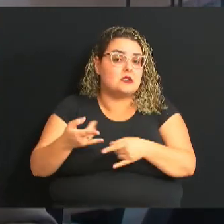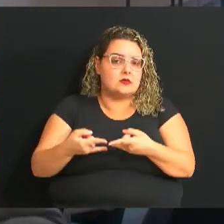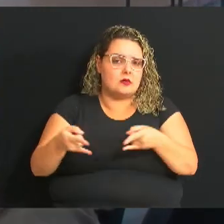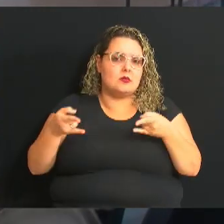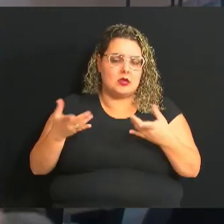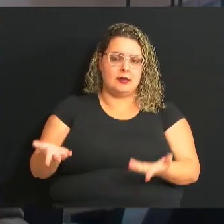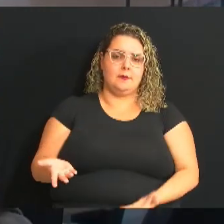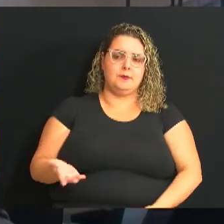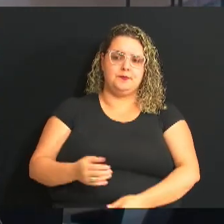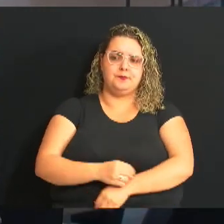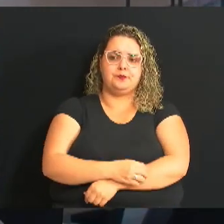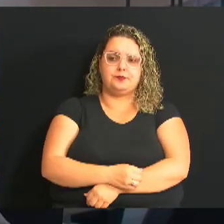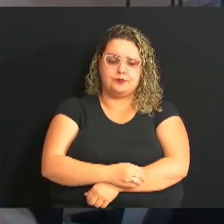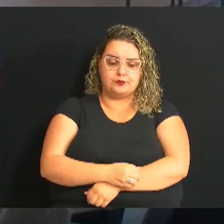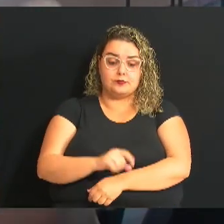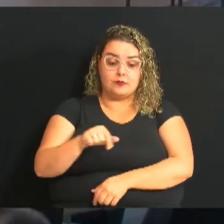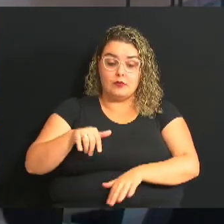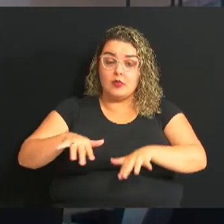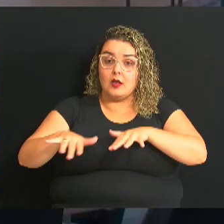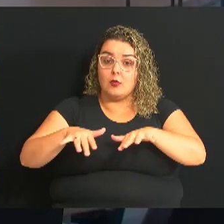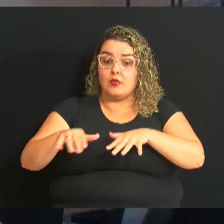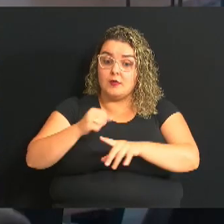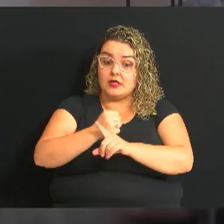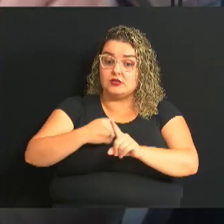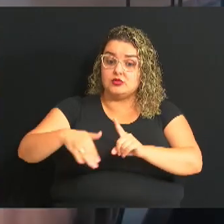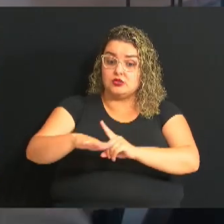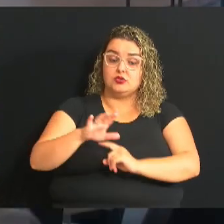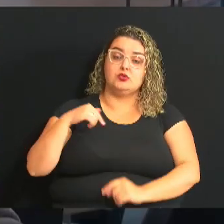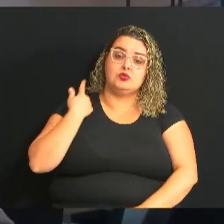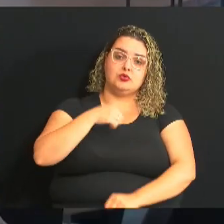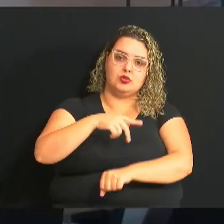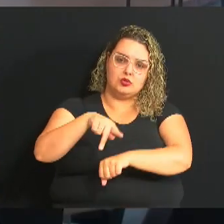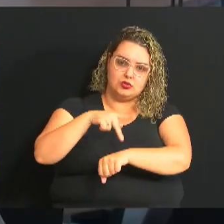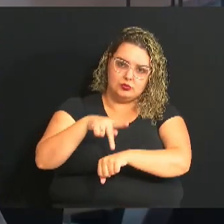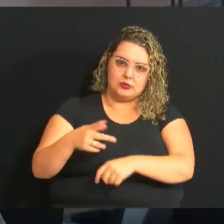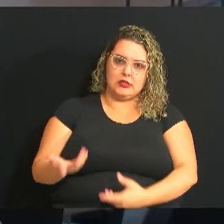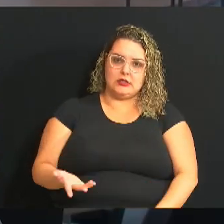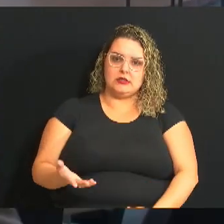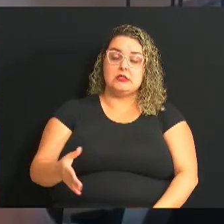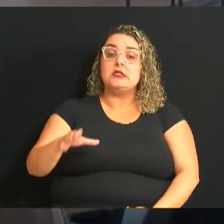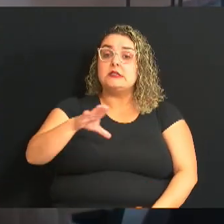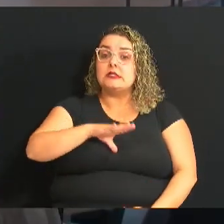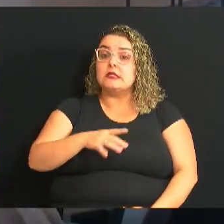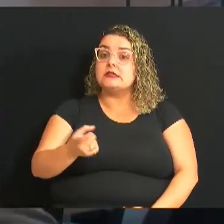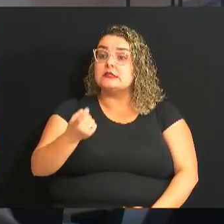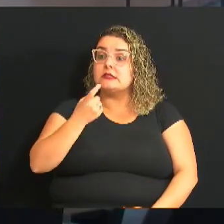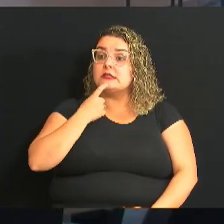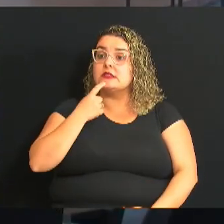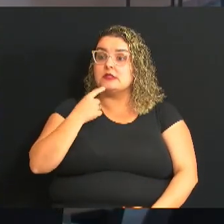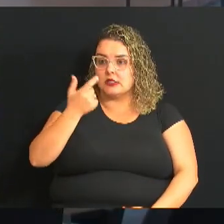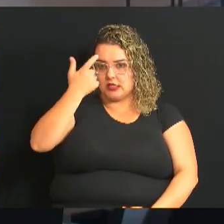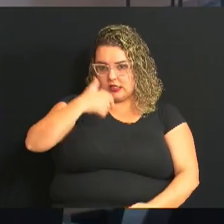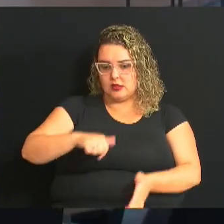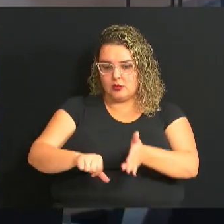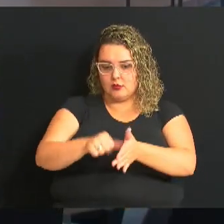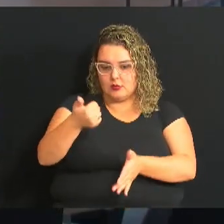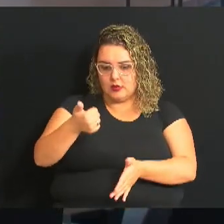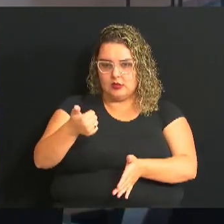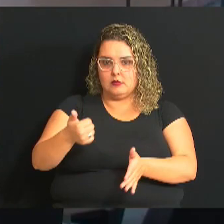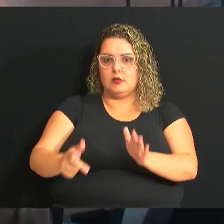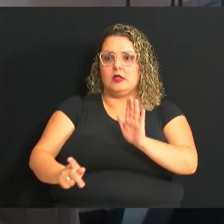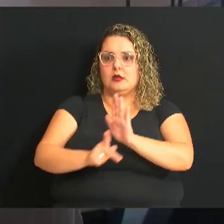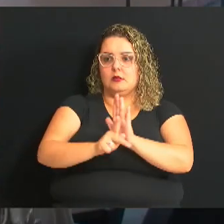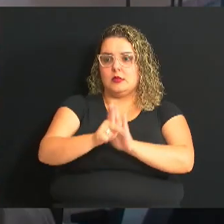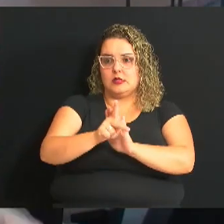que é um movimento social do nosso país, e na cidade de Campinas eu fui o primeiro a apresentar esse projeto